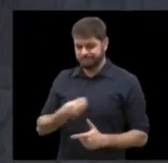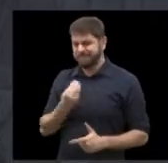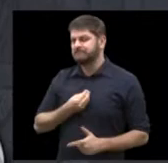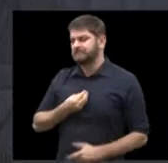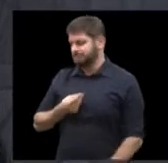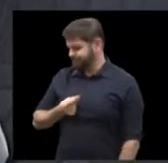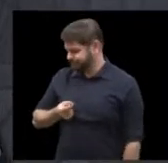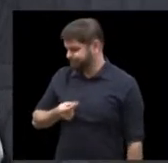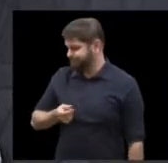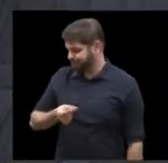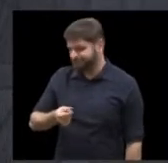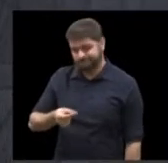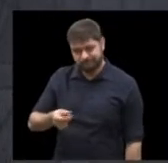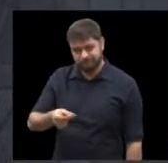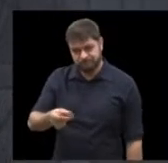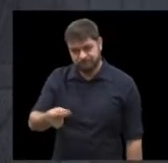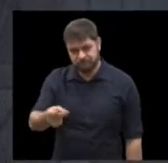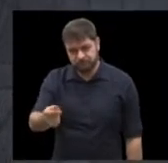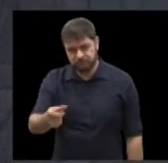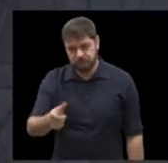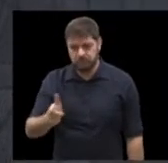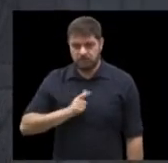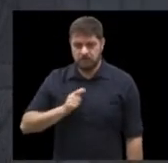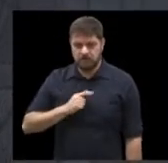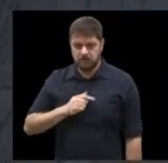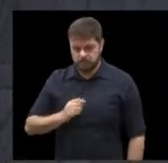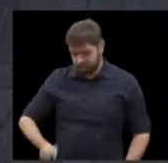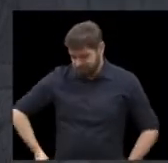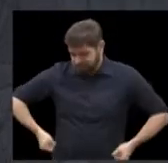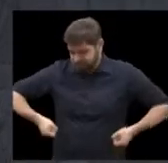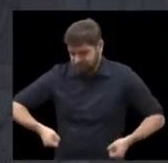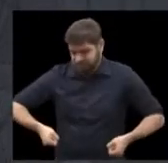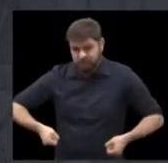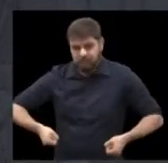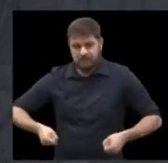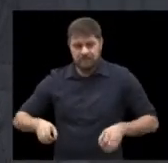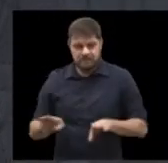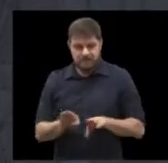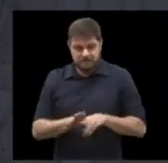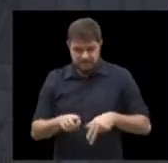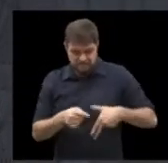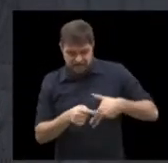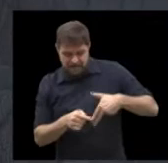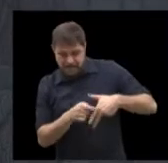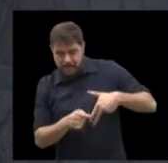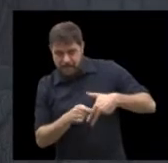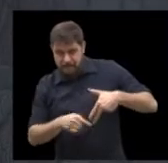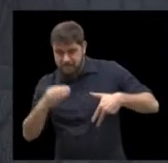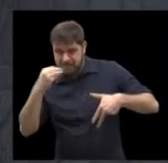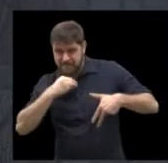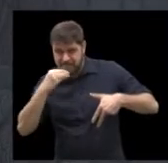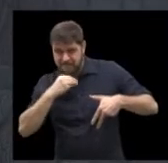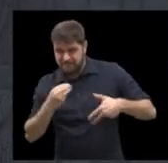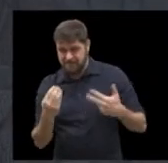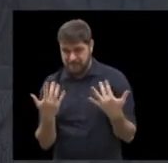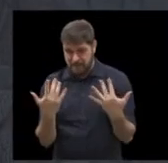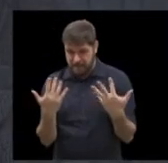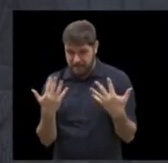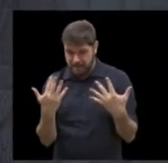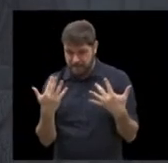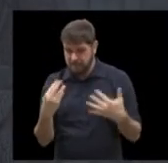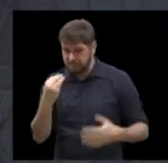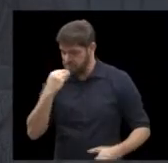andam inclusive de muletinha, tem atrofia de musculatura de